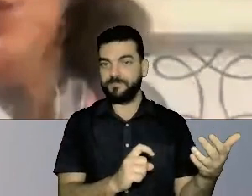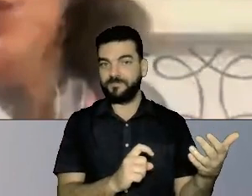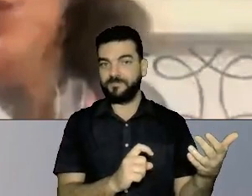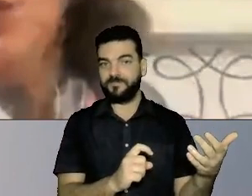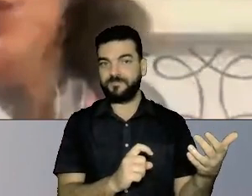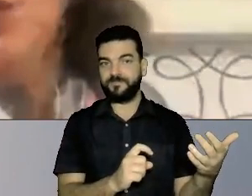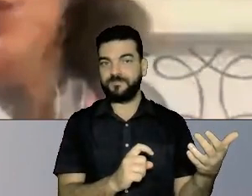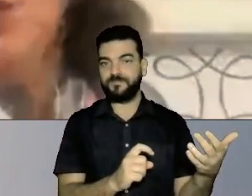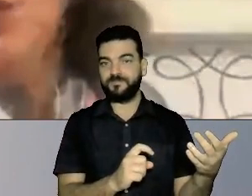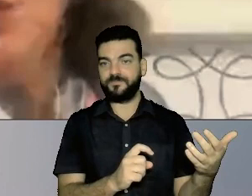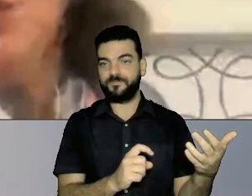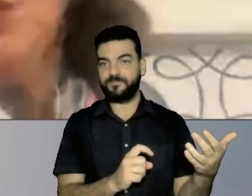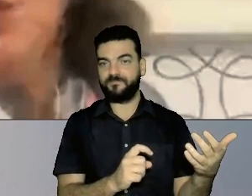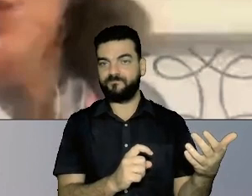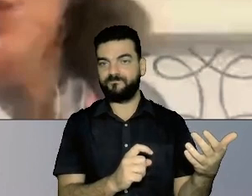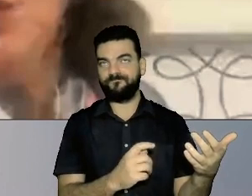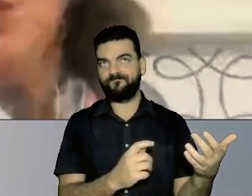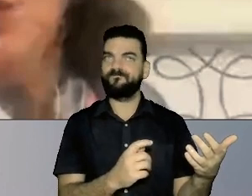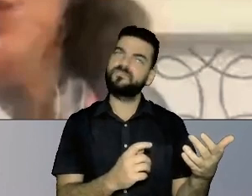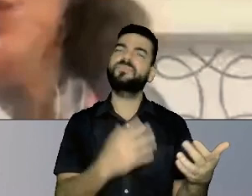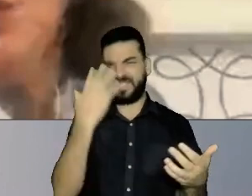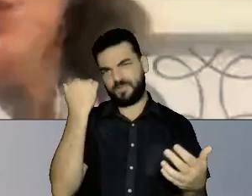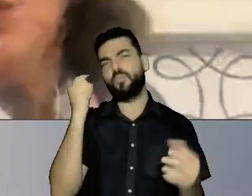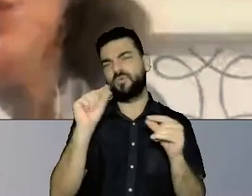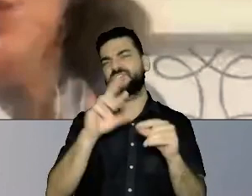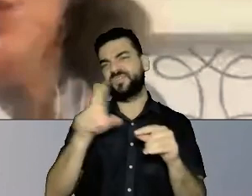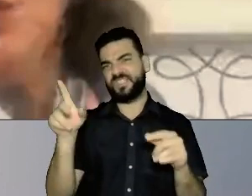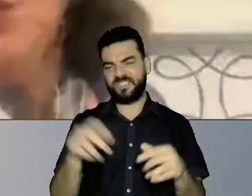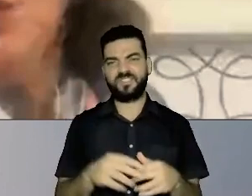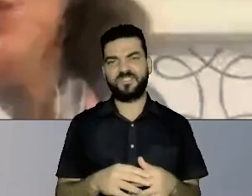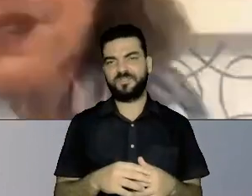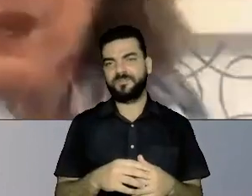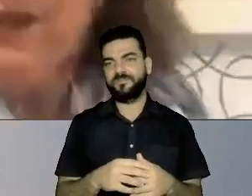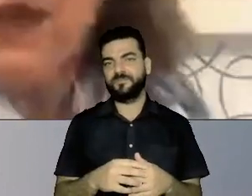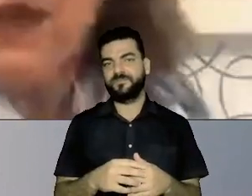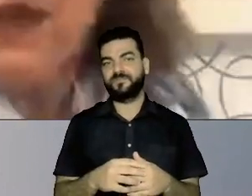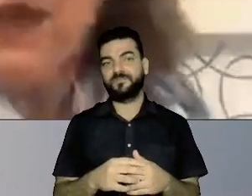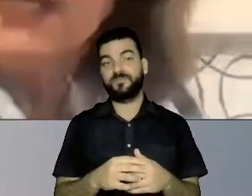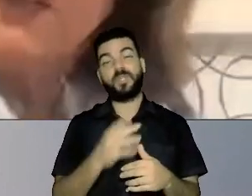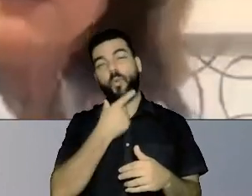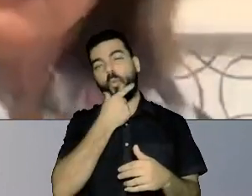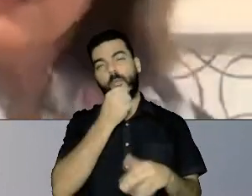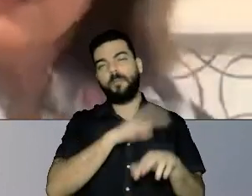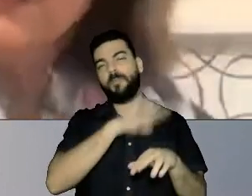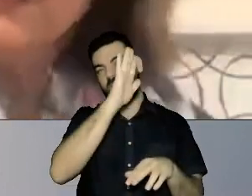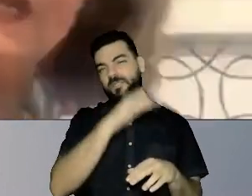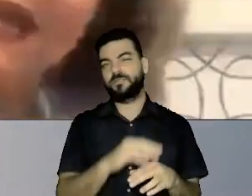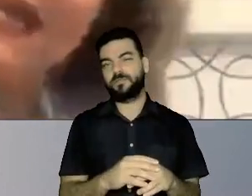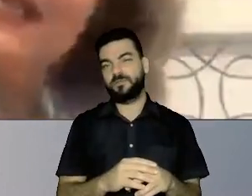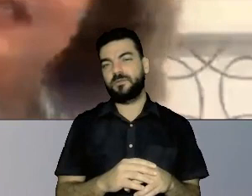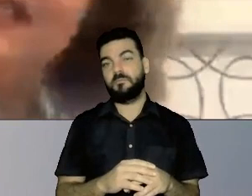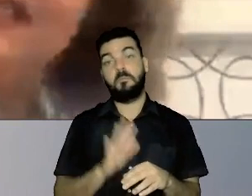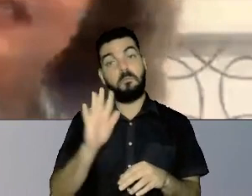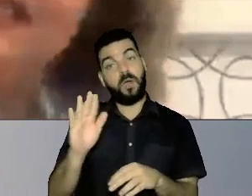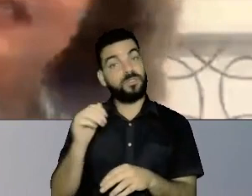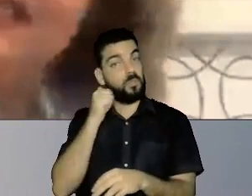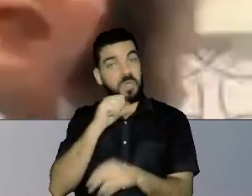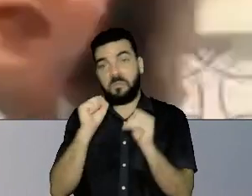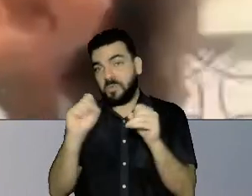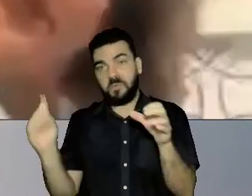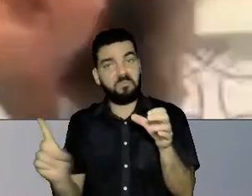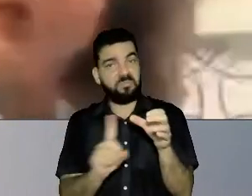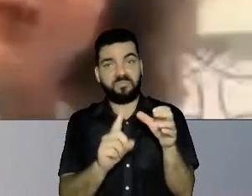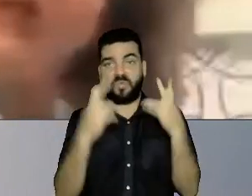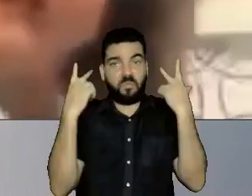é totalmente diferente, é mais do que a dos homens? Não necessariamente. Elas podem também, nesse caso desse projeto da